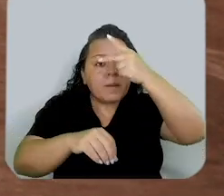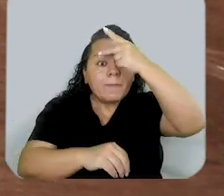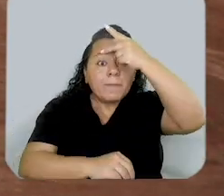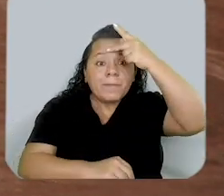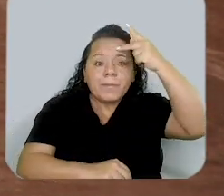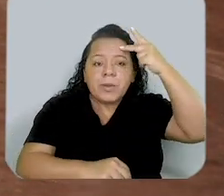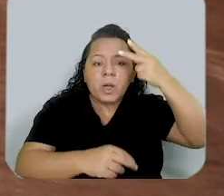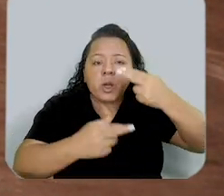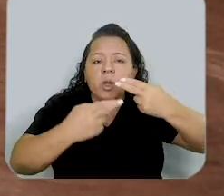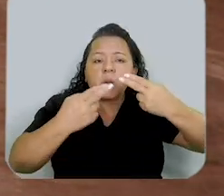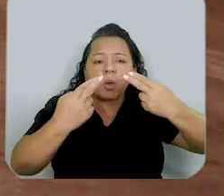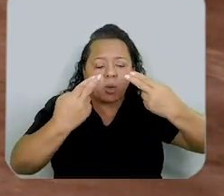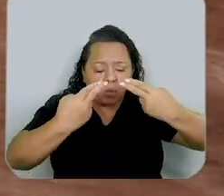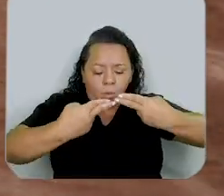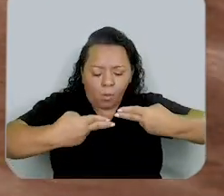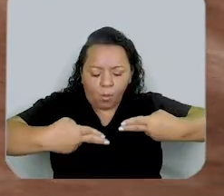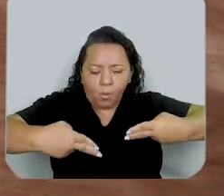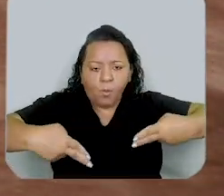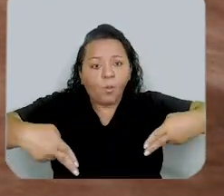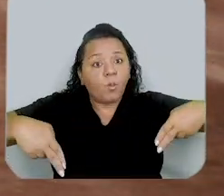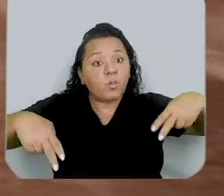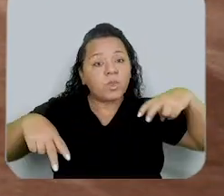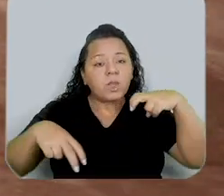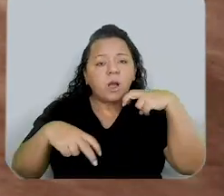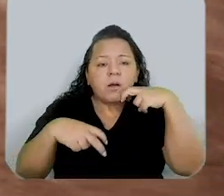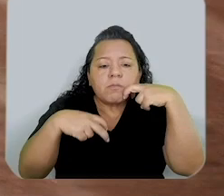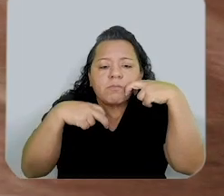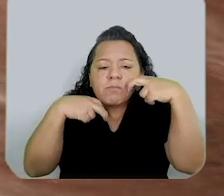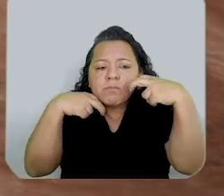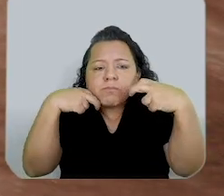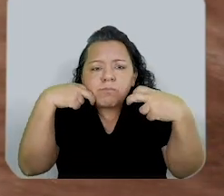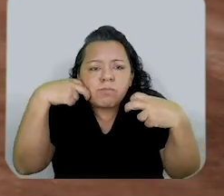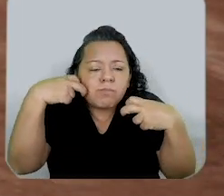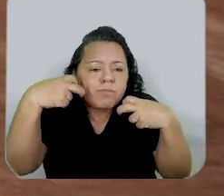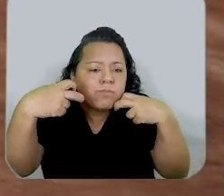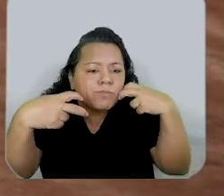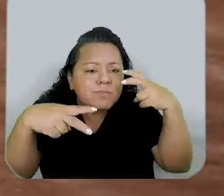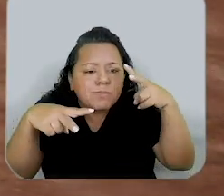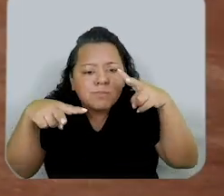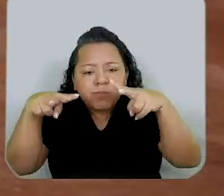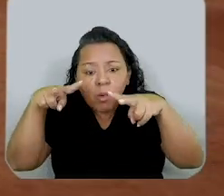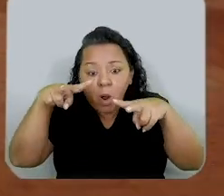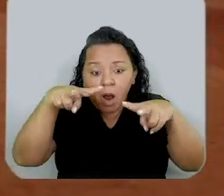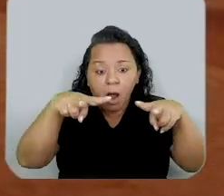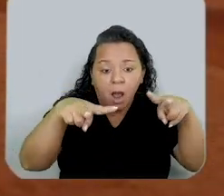nua, se sentia envergonhada sob o olhar dos outros.